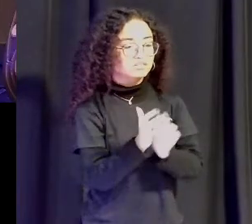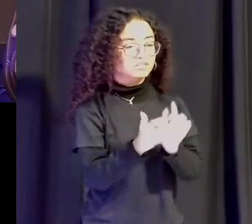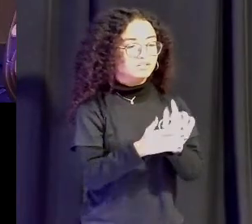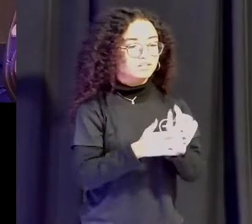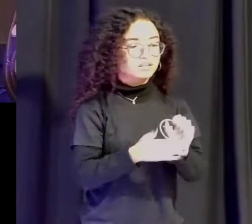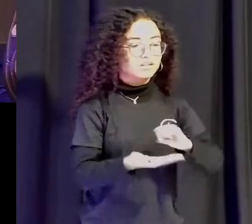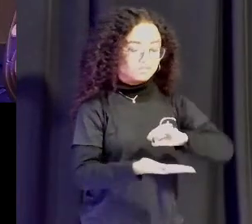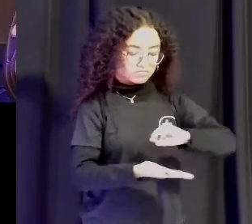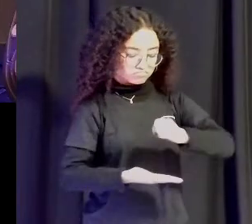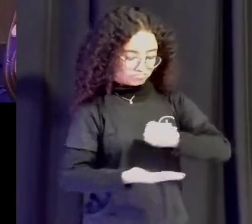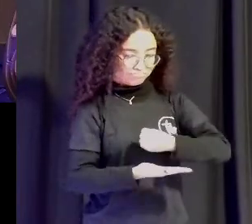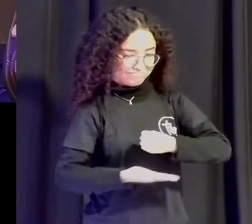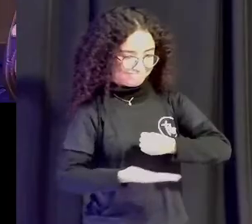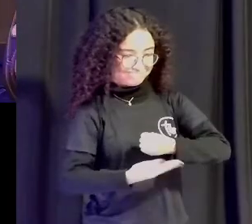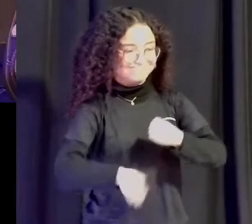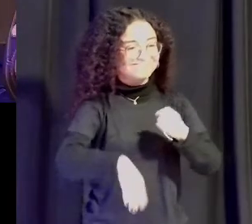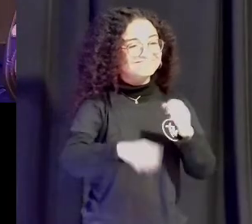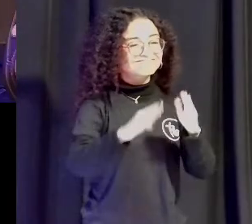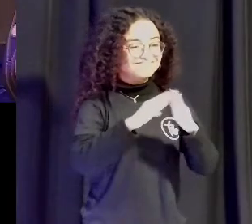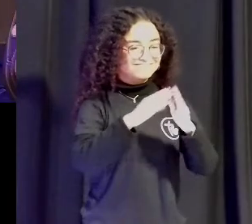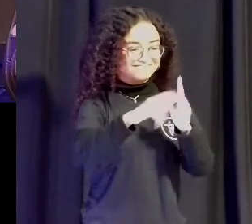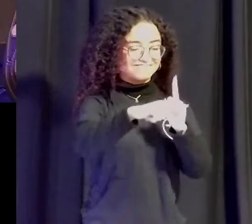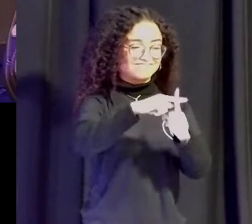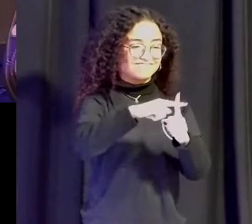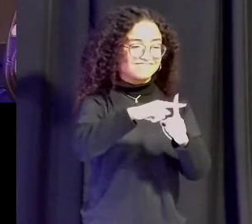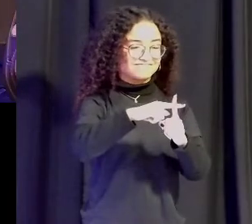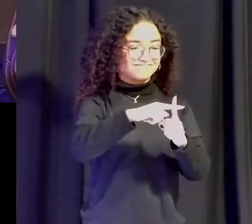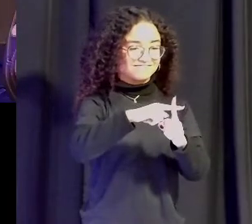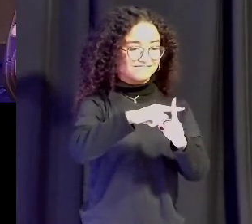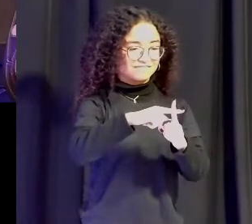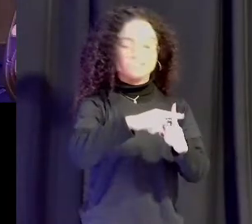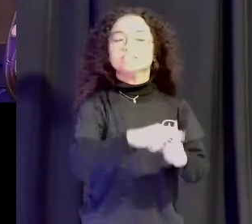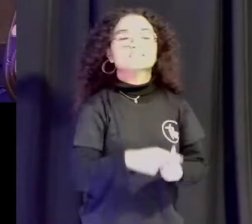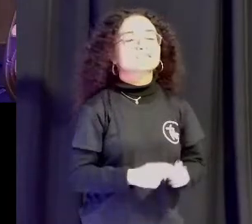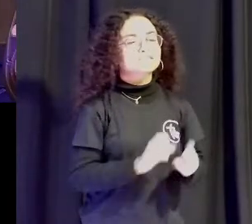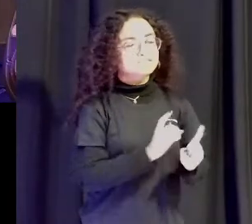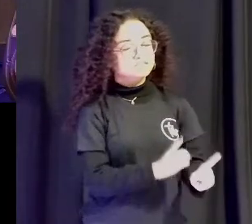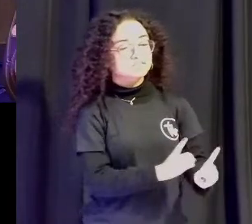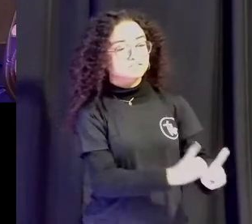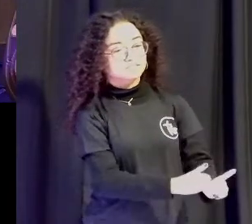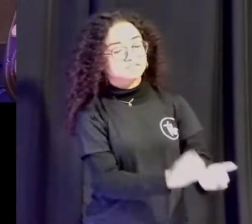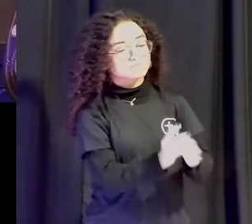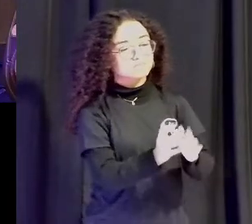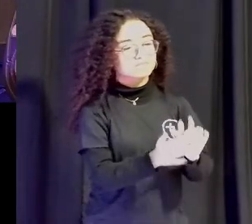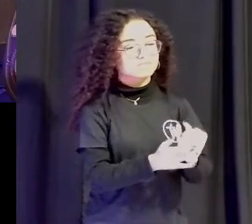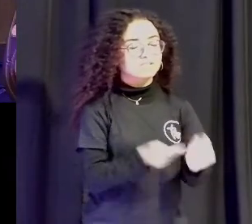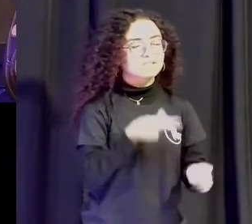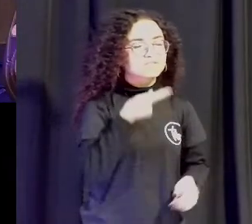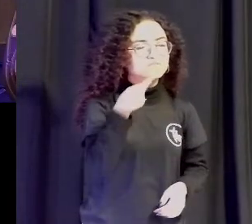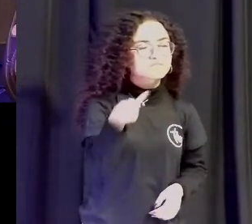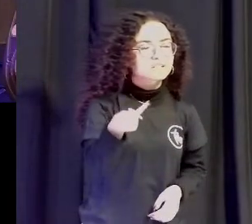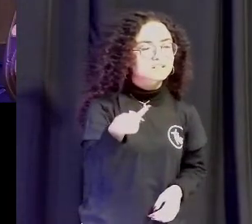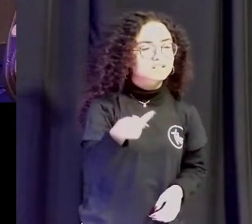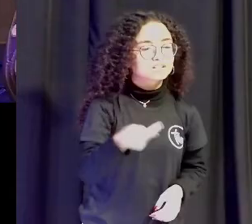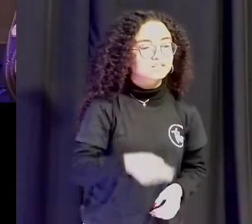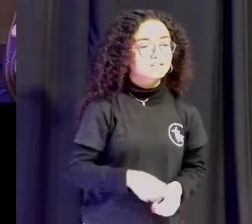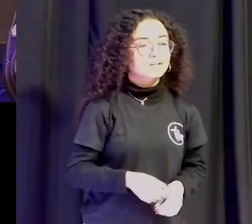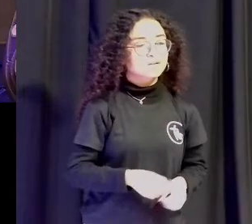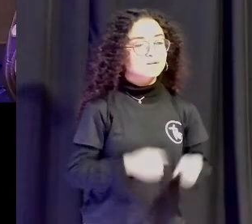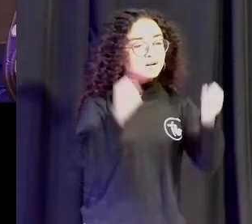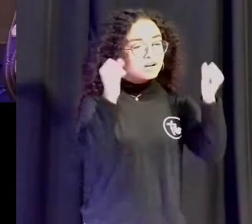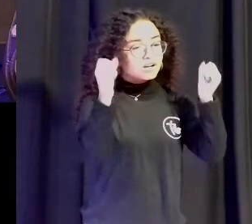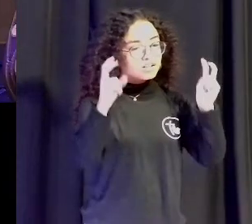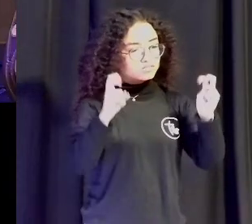Jesus é o fundamento da igreja. Discípulos de Jesus falam sobre quem Ele